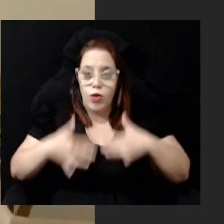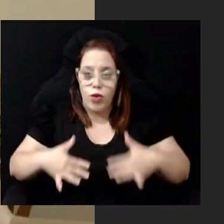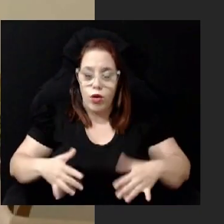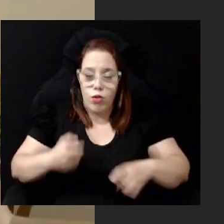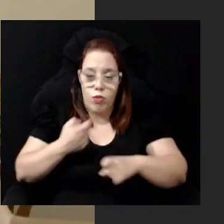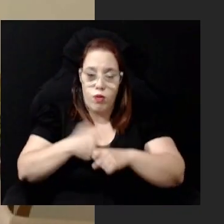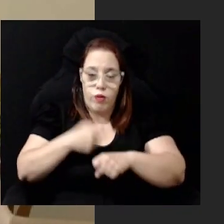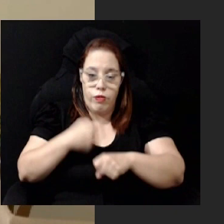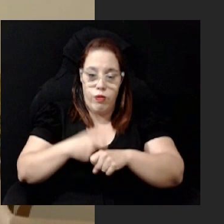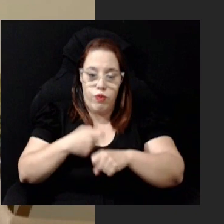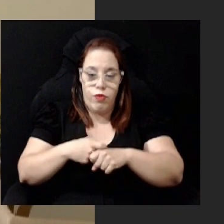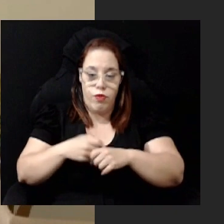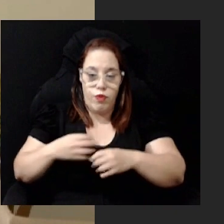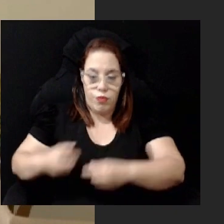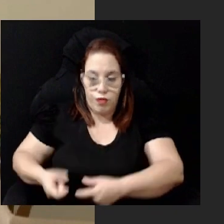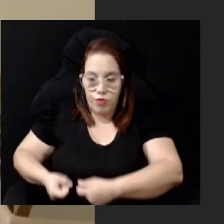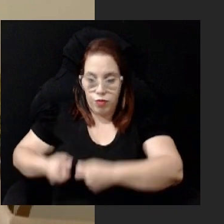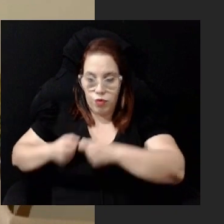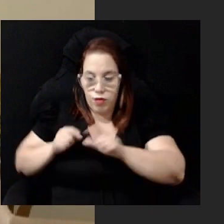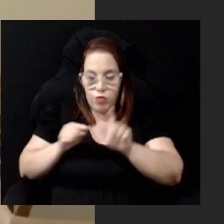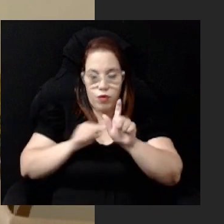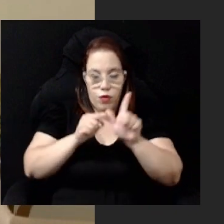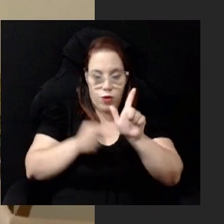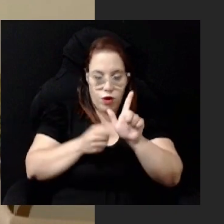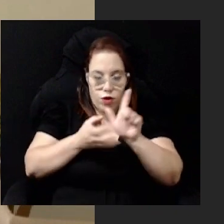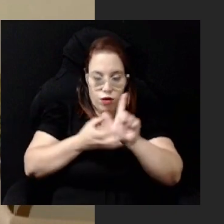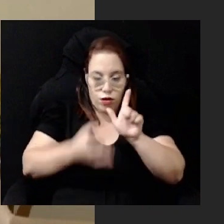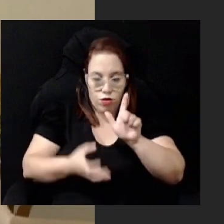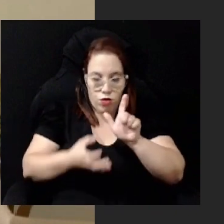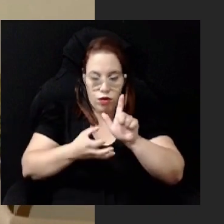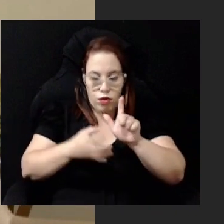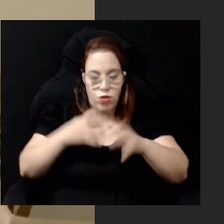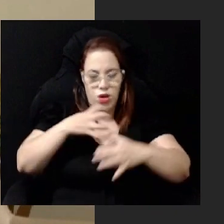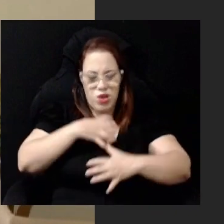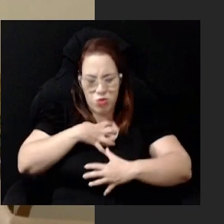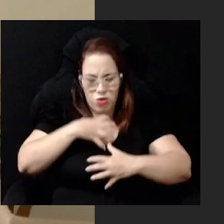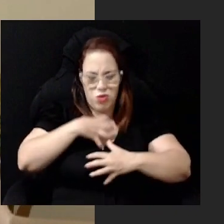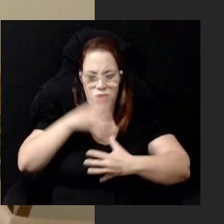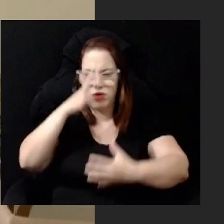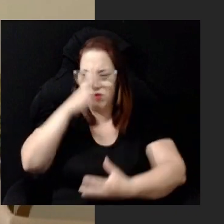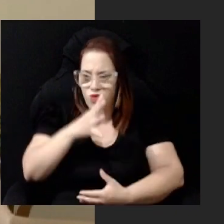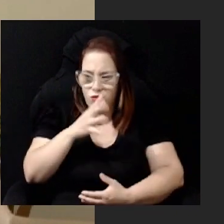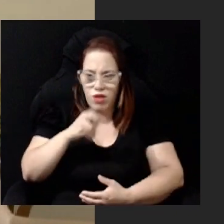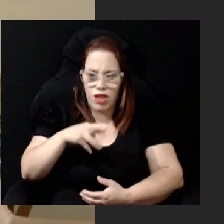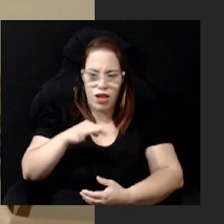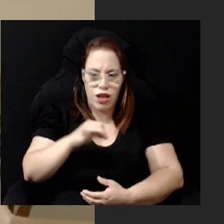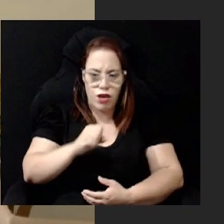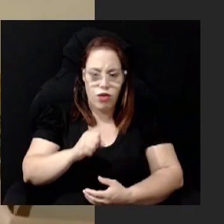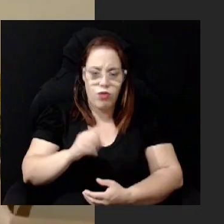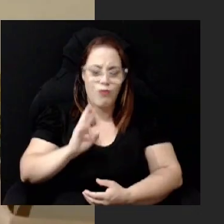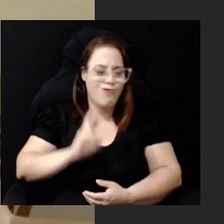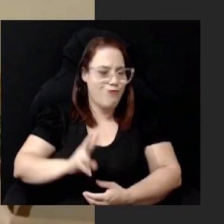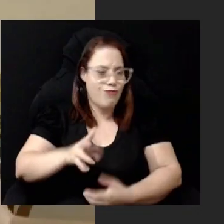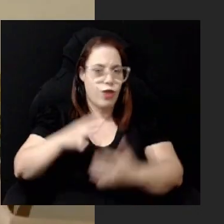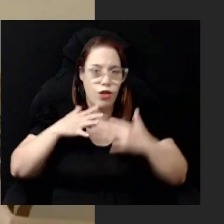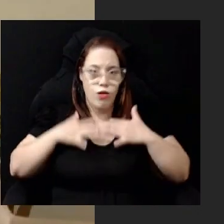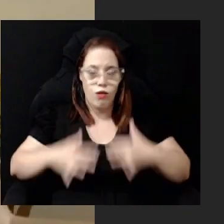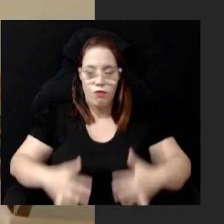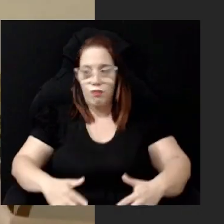todos eles, mama, próstata, pulmão especialmente, podem dar metástase com frequência para os